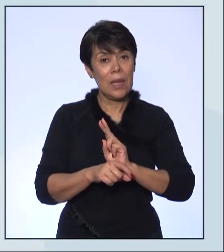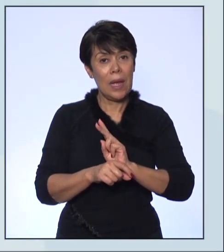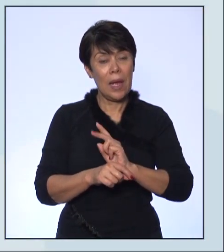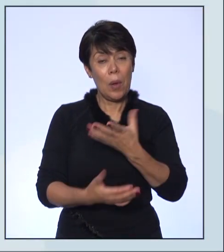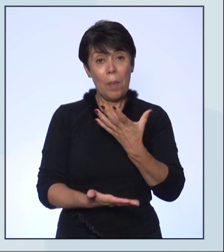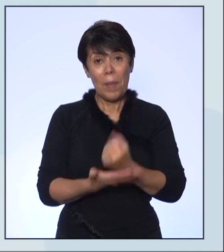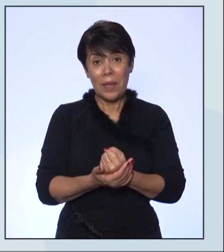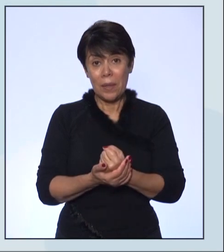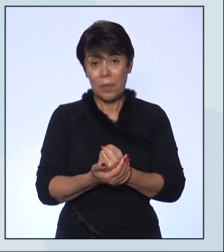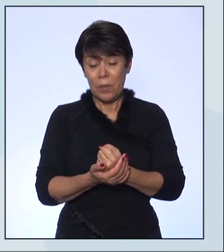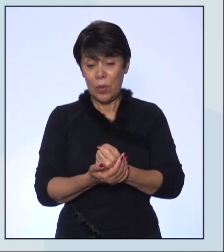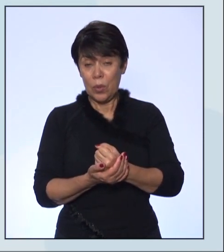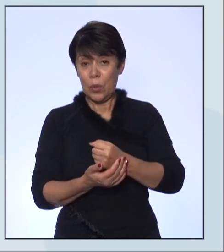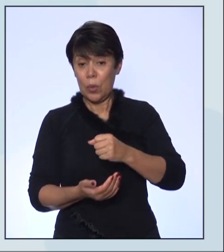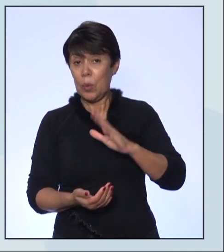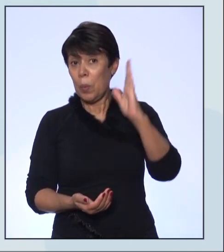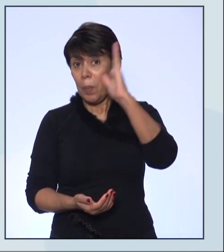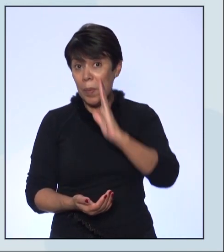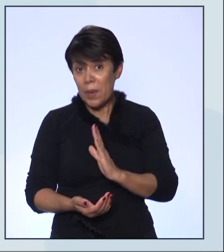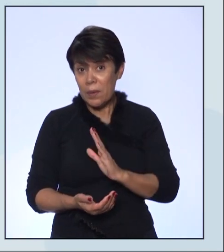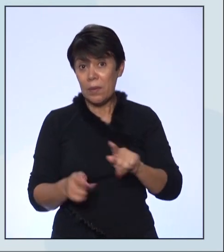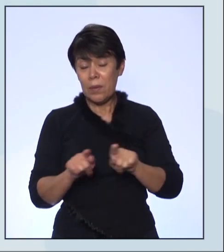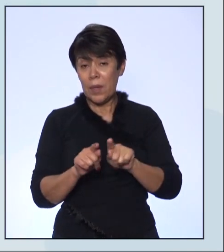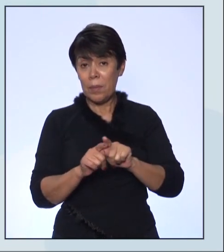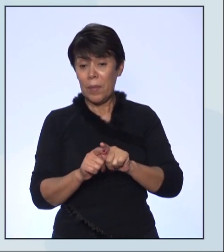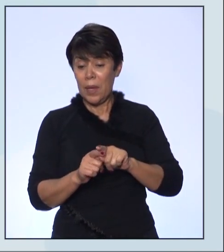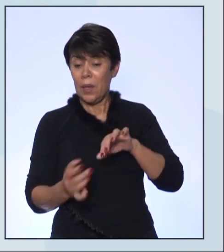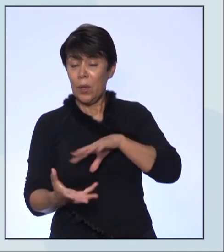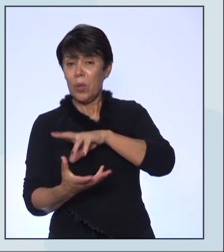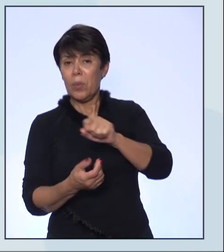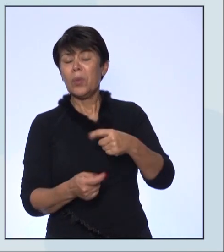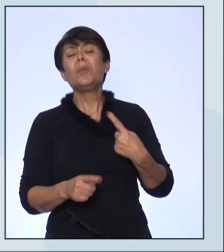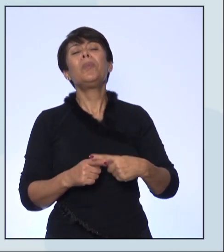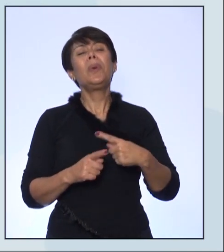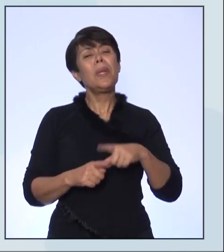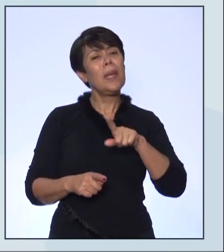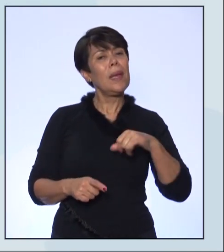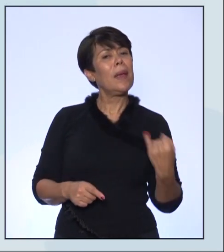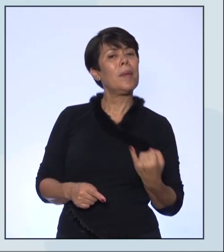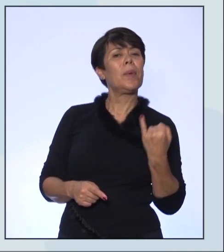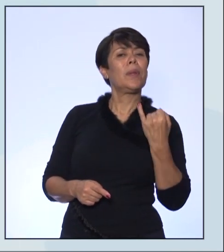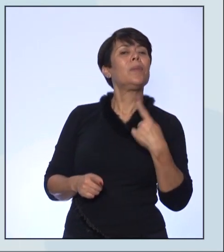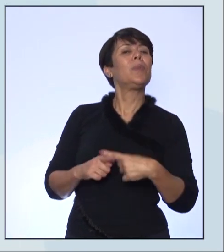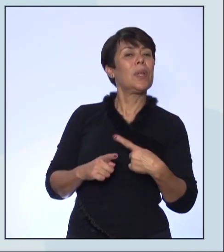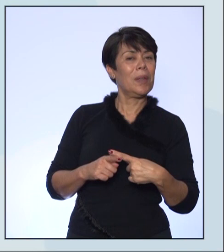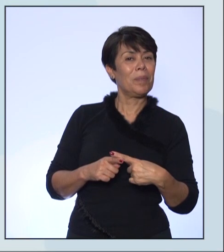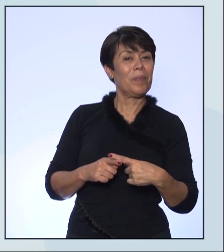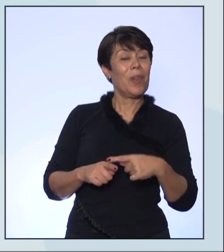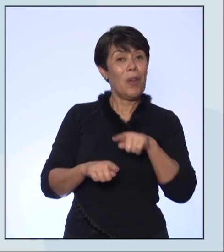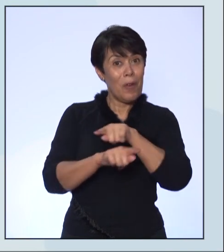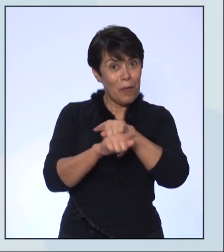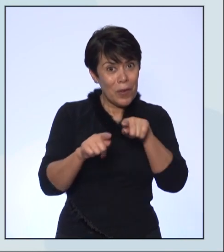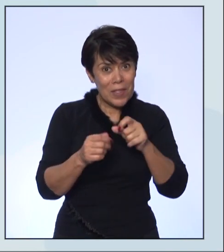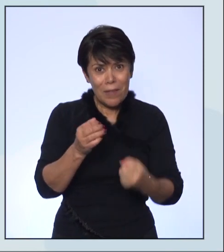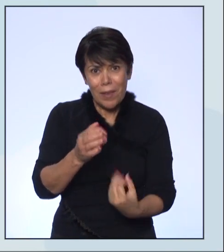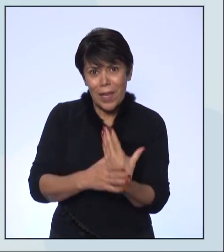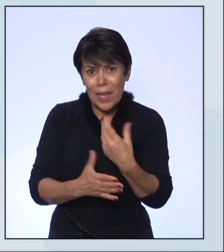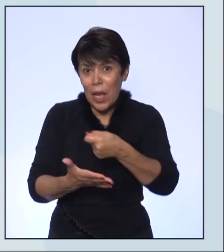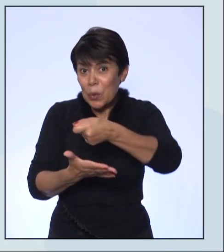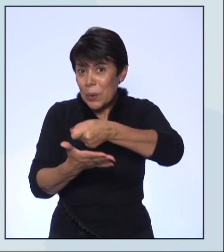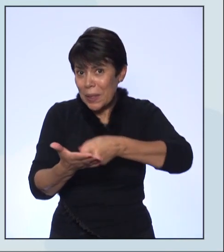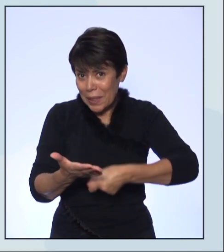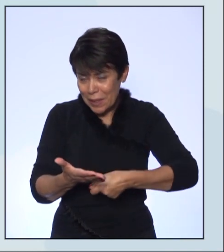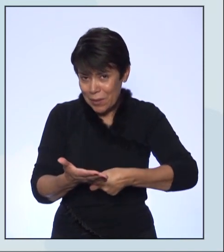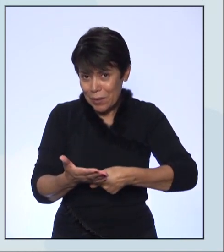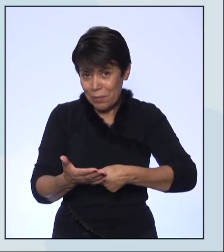mundial? Tá? Qual a importância? Por que é tão importante? Tá? Então, você vai escrever um texto opinativo, ou